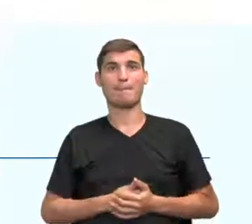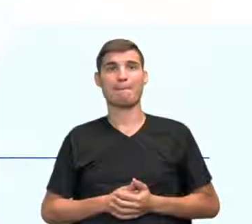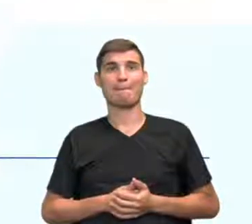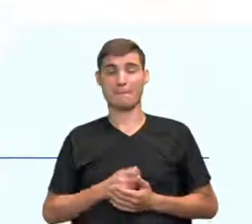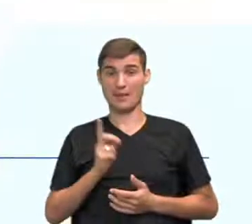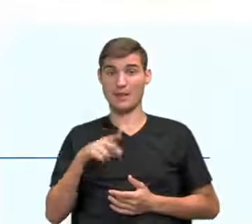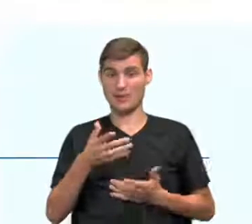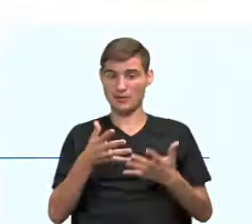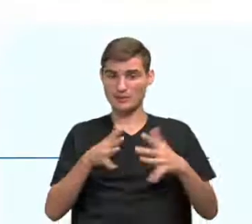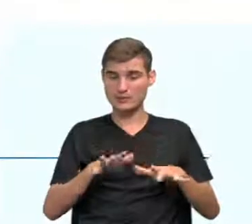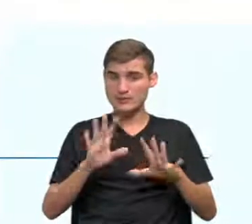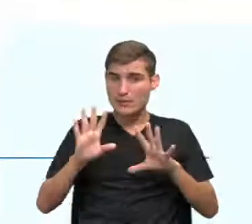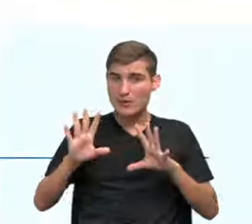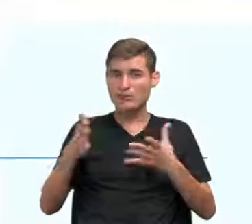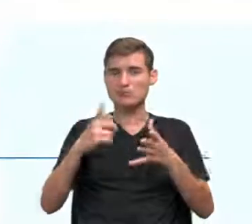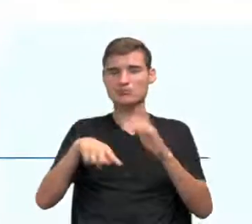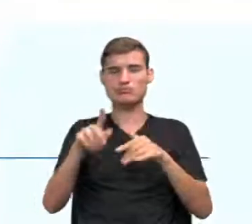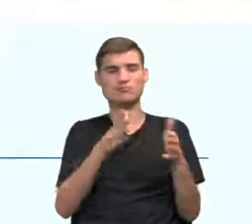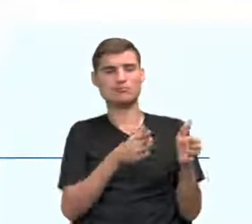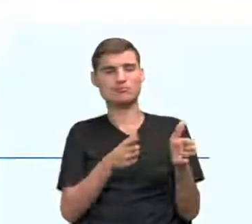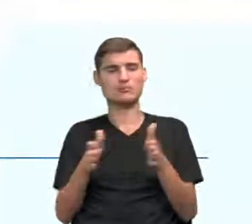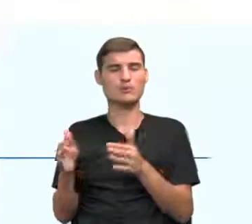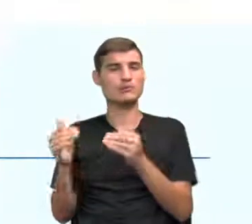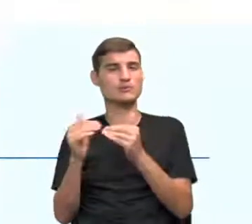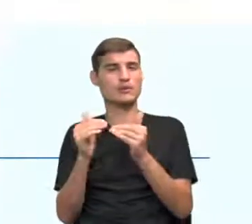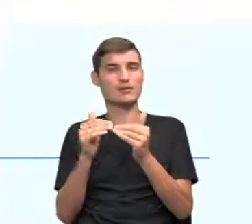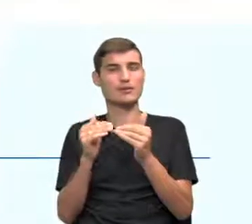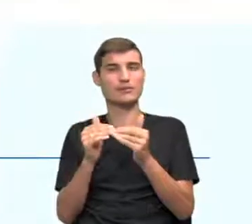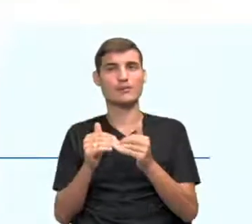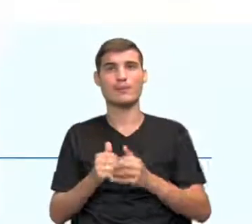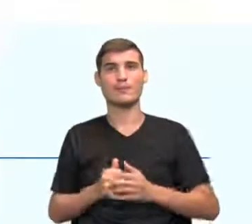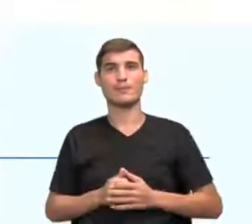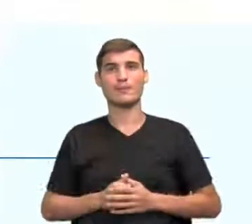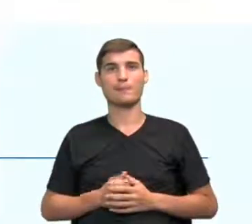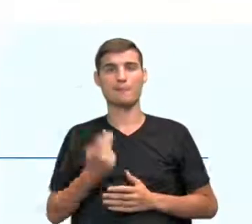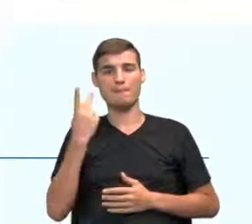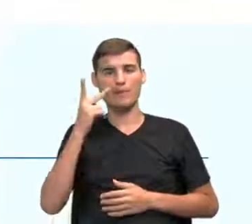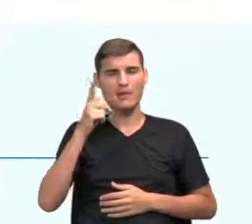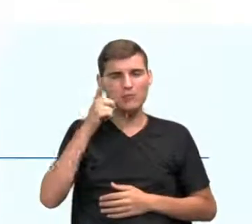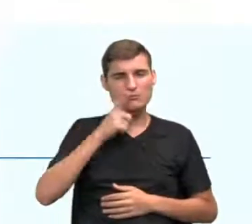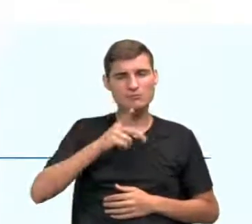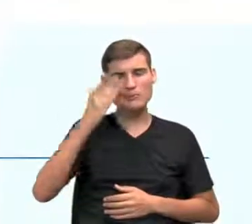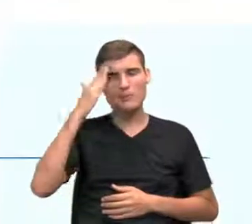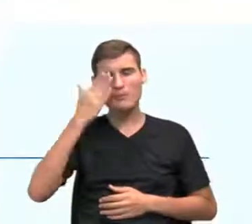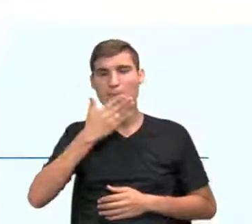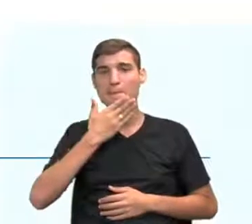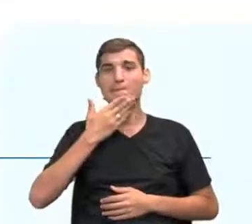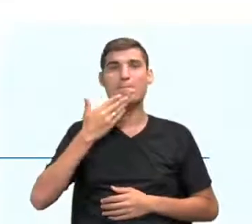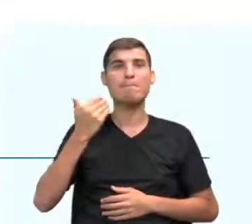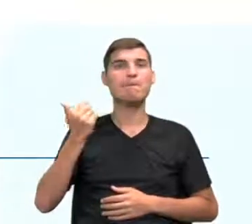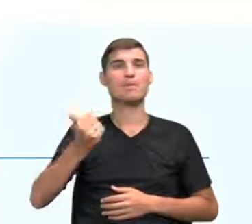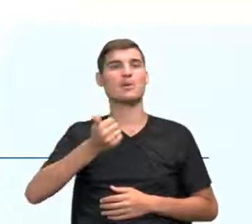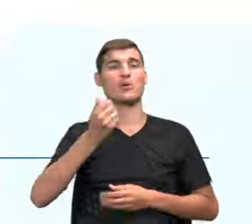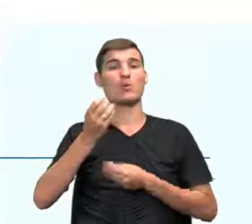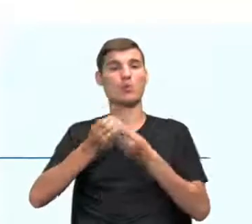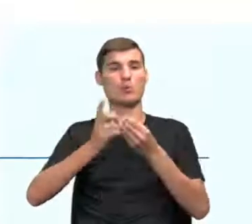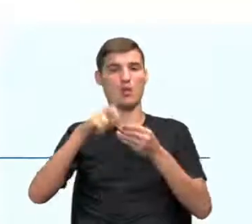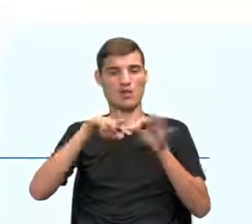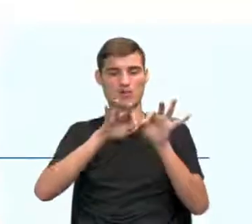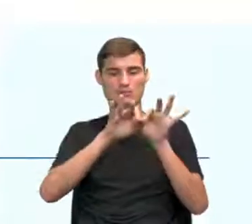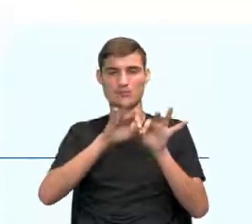que acontece esse processo. E para a gente entender um pouquinho melhor como funciona um tipo de